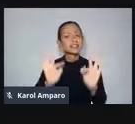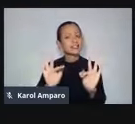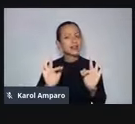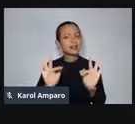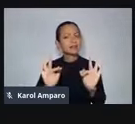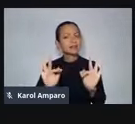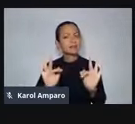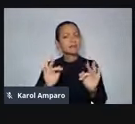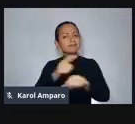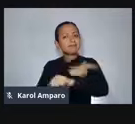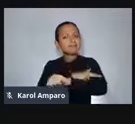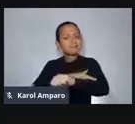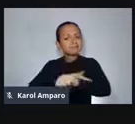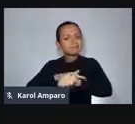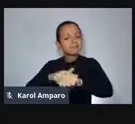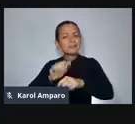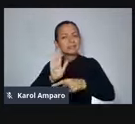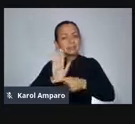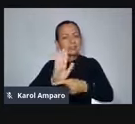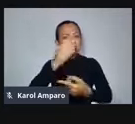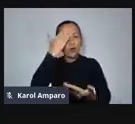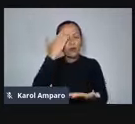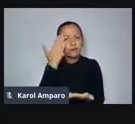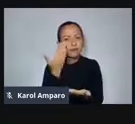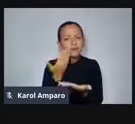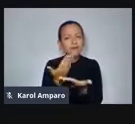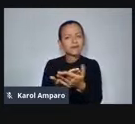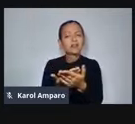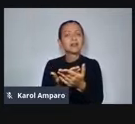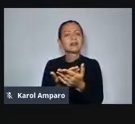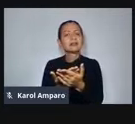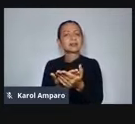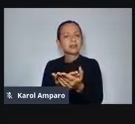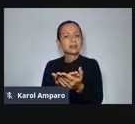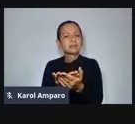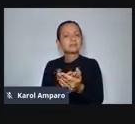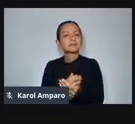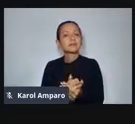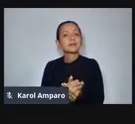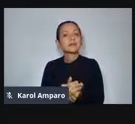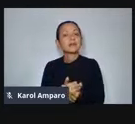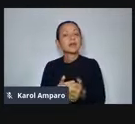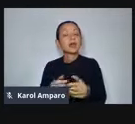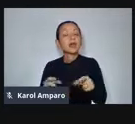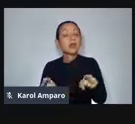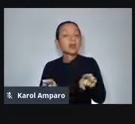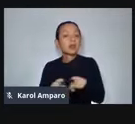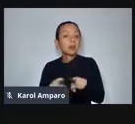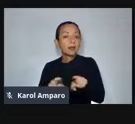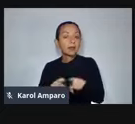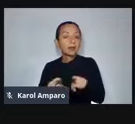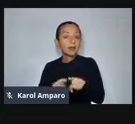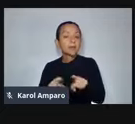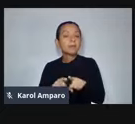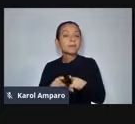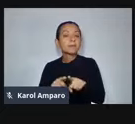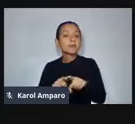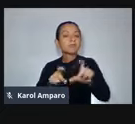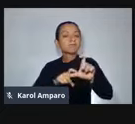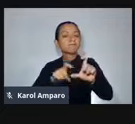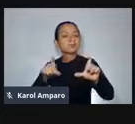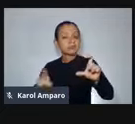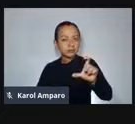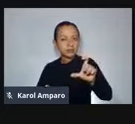Generosidade, confiança e desprendimento. A representatividade está presente e a tomada de